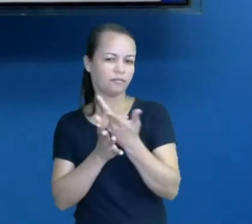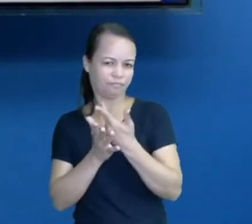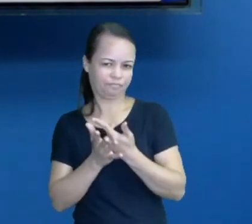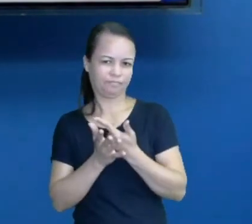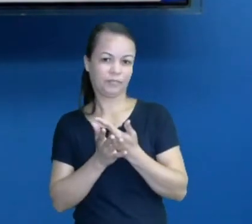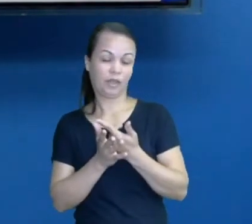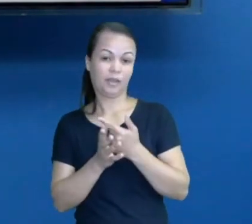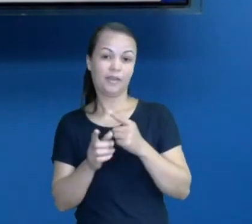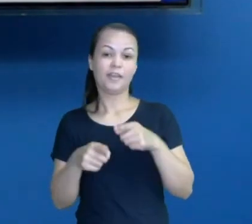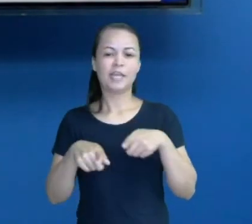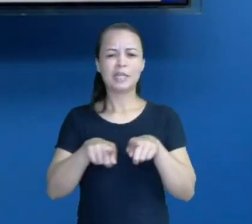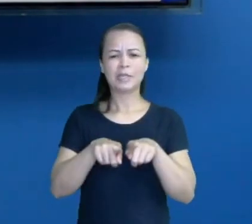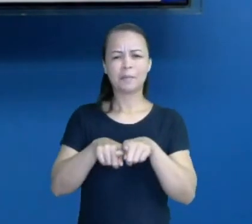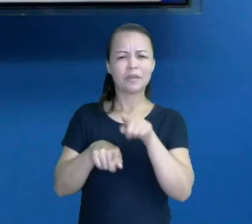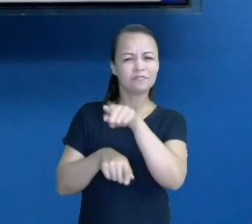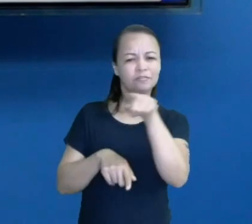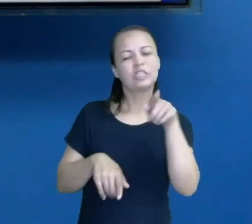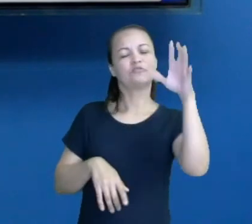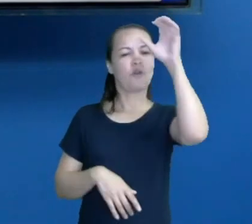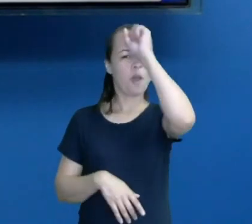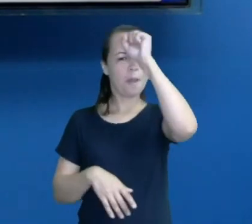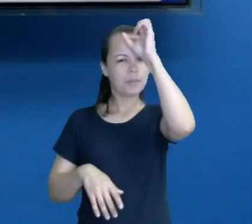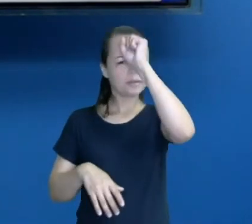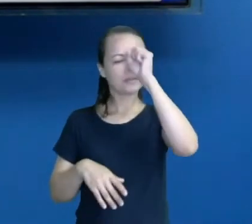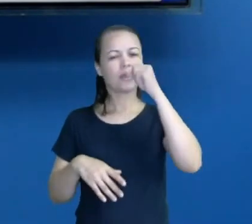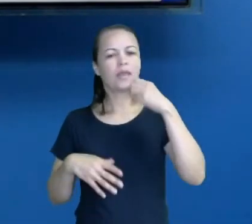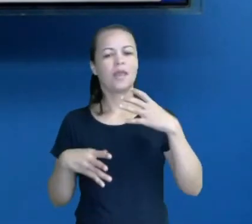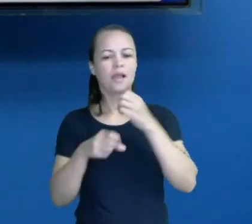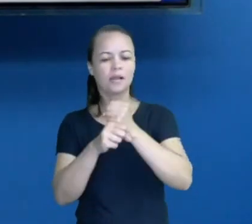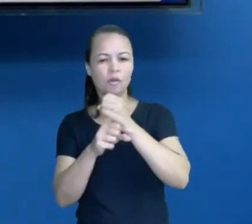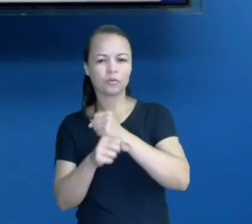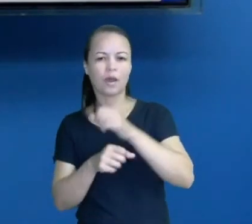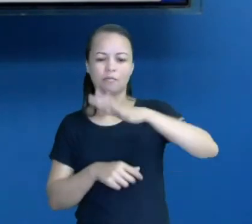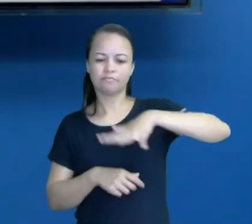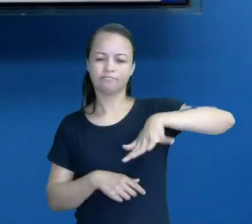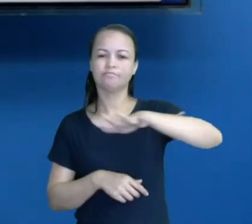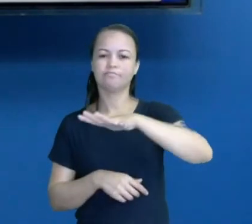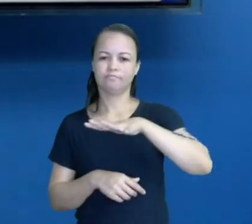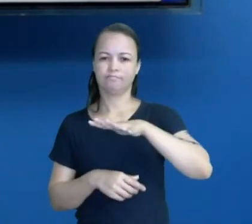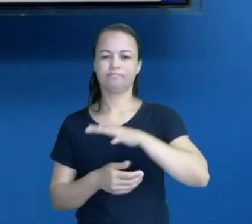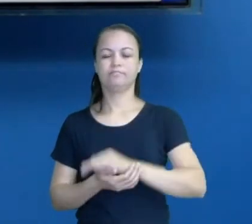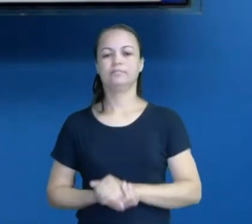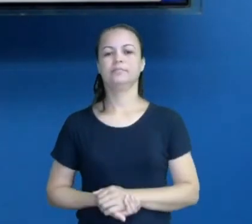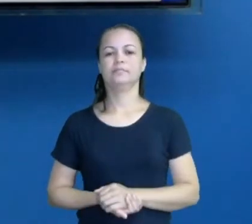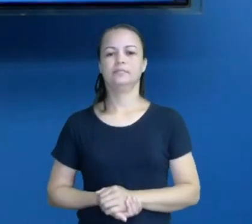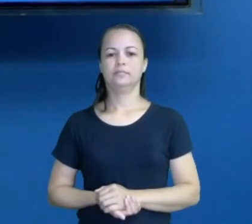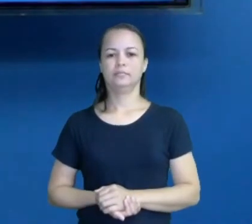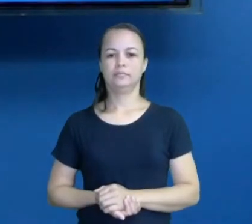mesmo tempo vocês vão aprender a calcular a área.